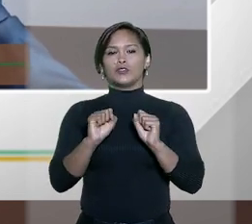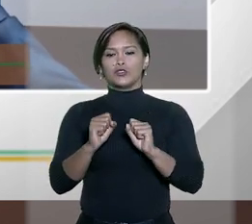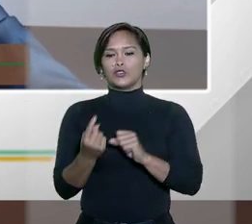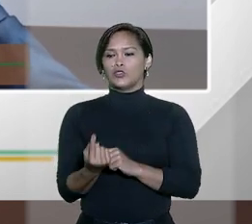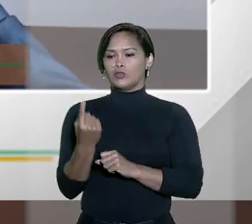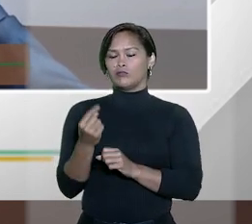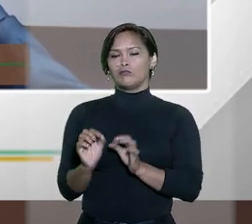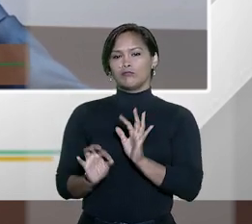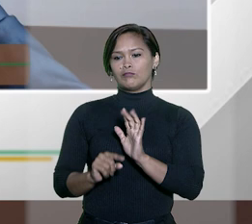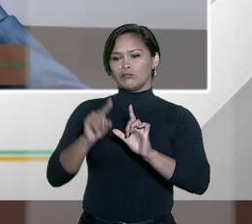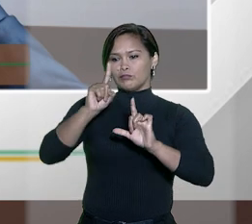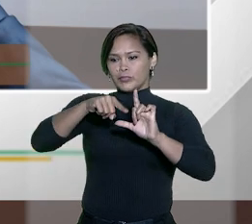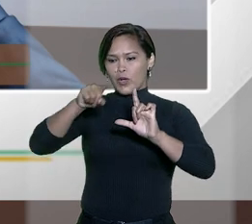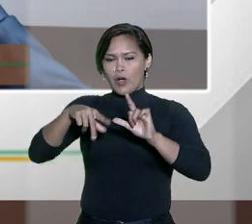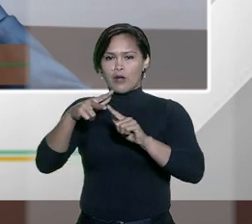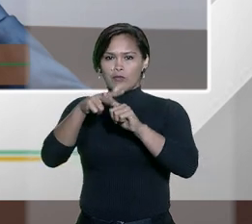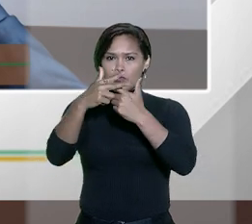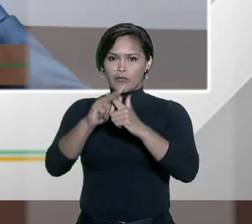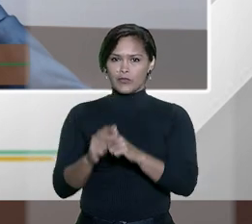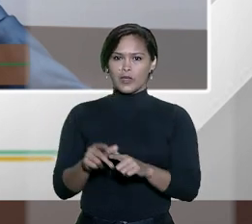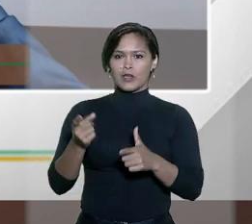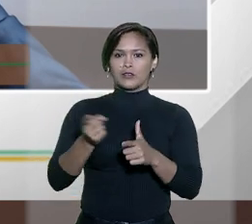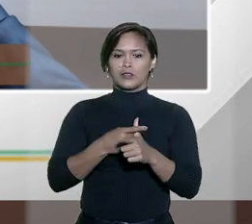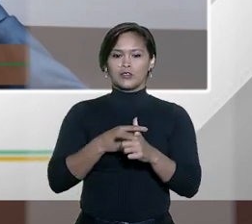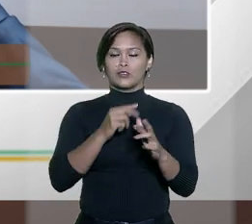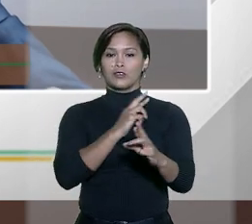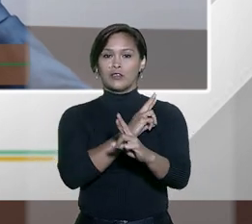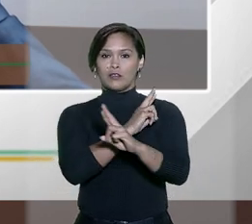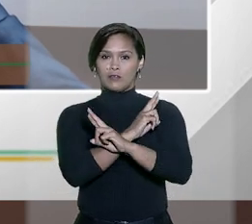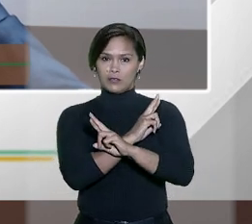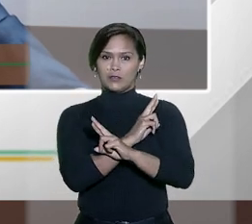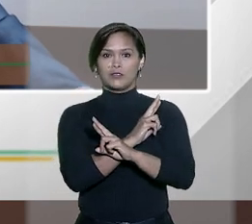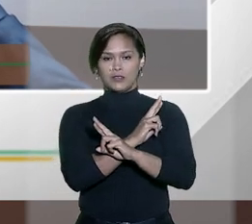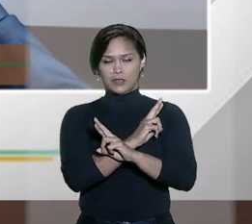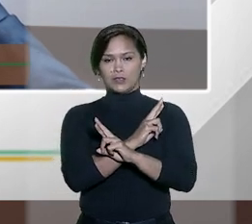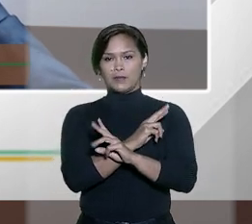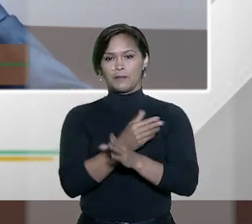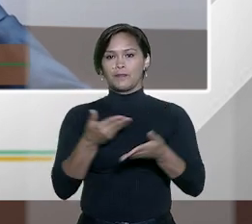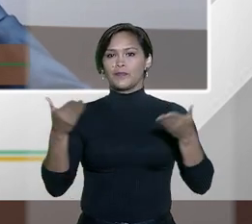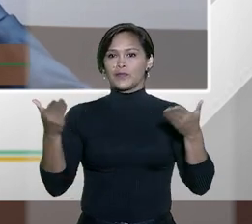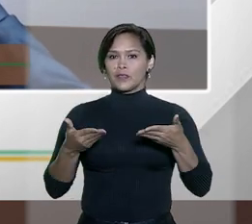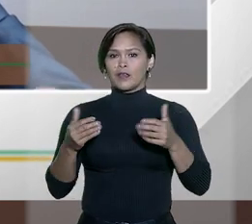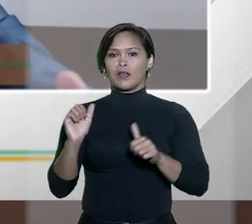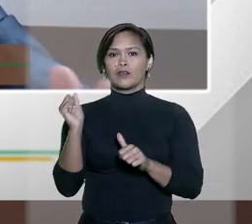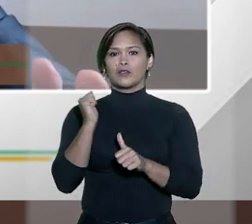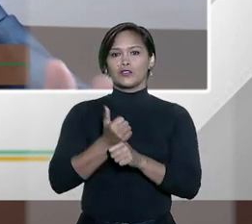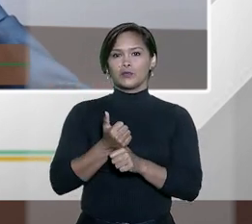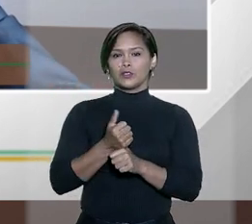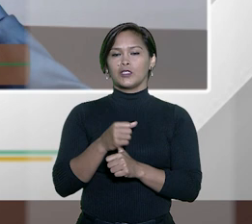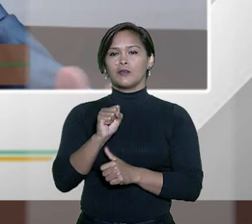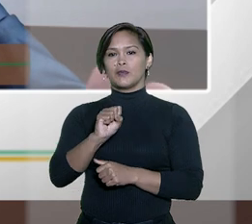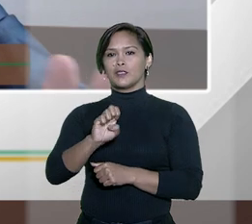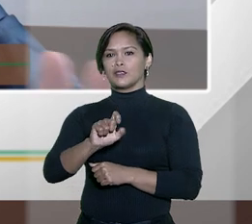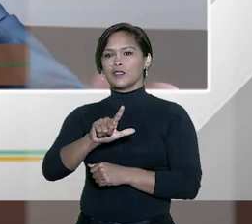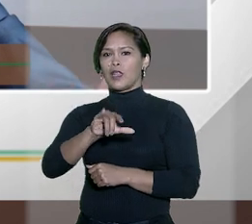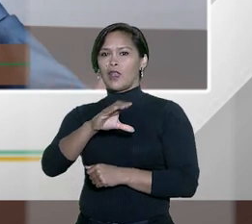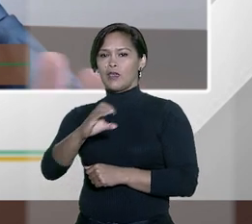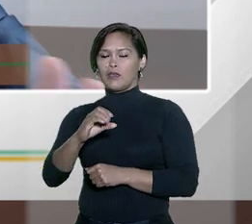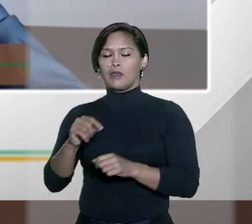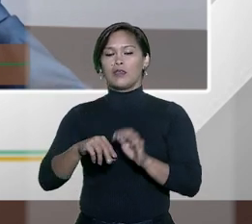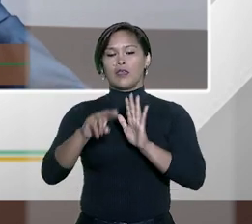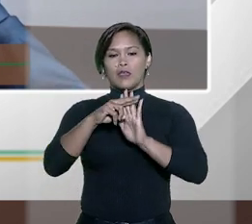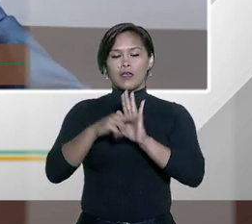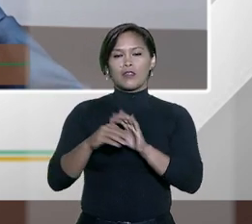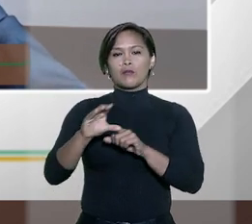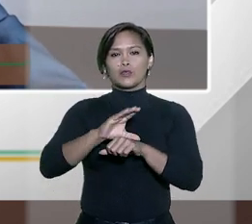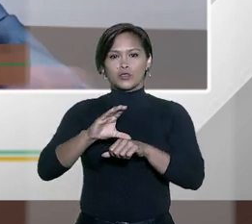um índice de correção das dívidas da Fazenda Pública. Agora substituído pela Selic, né? E é norma